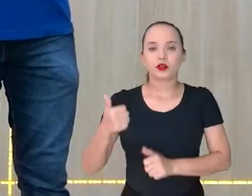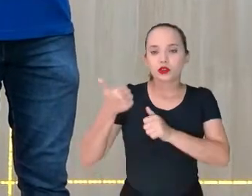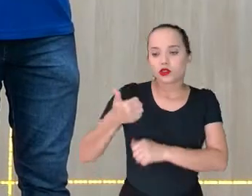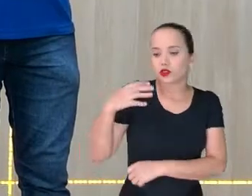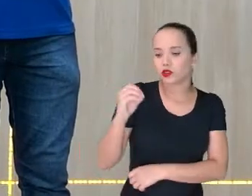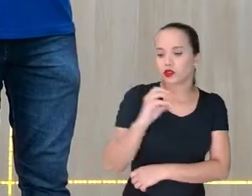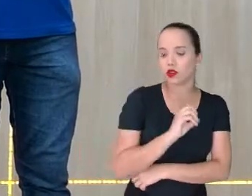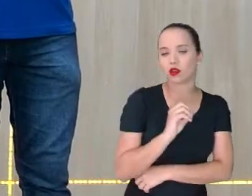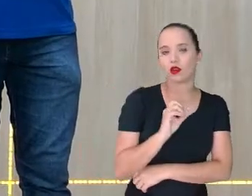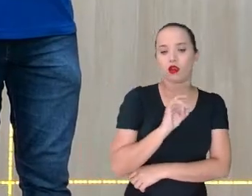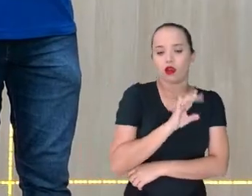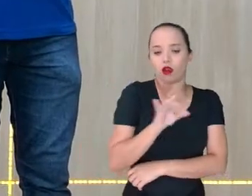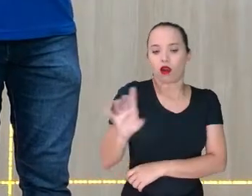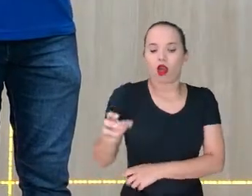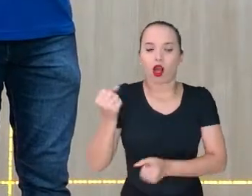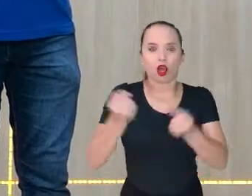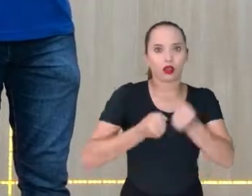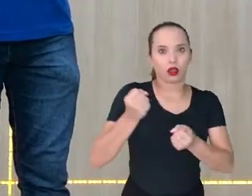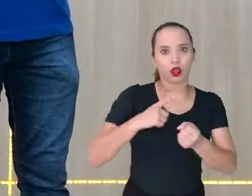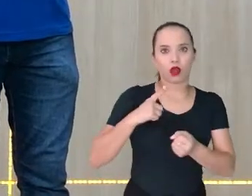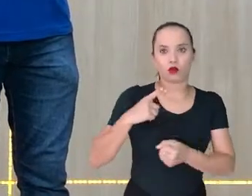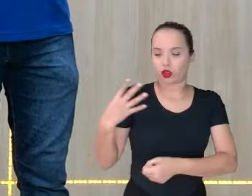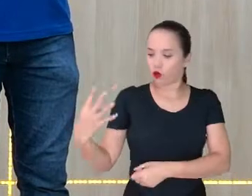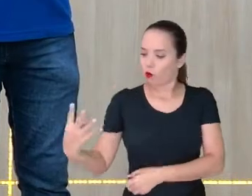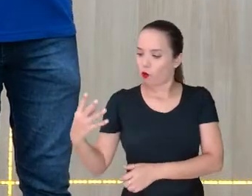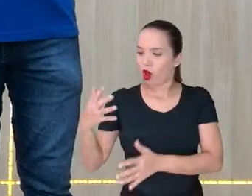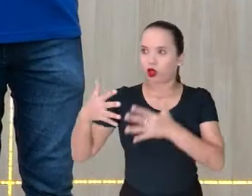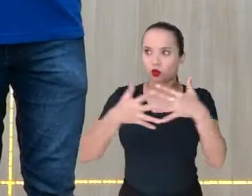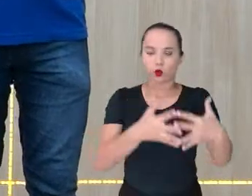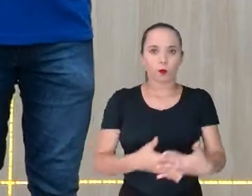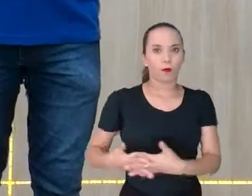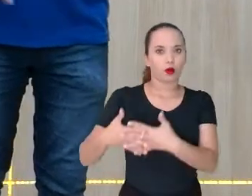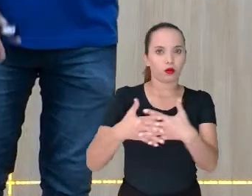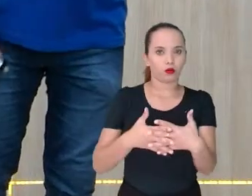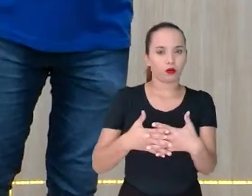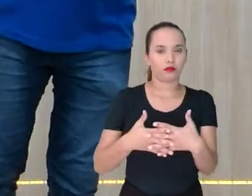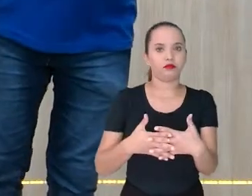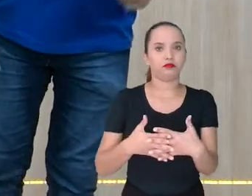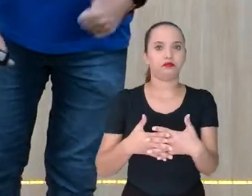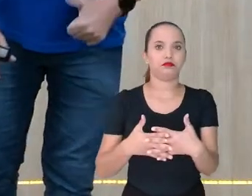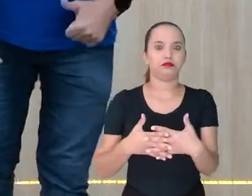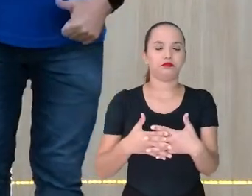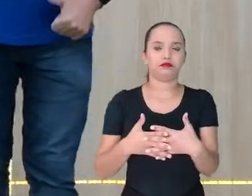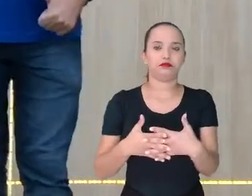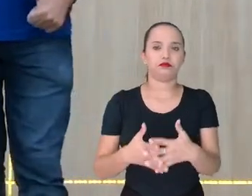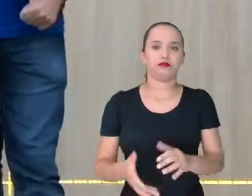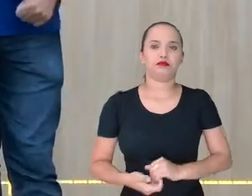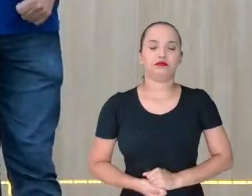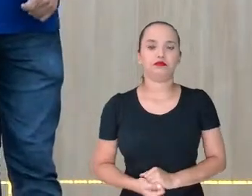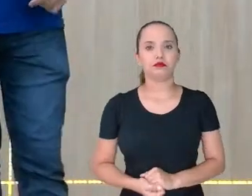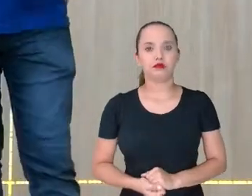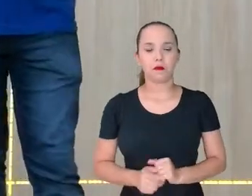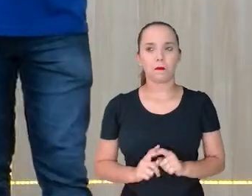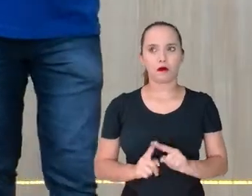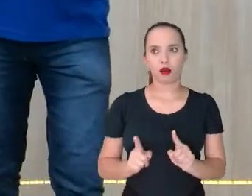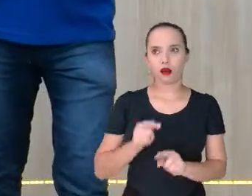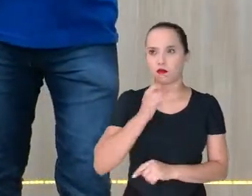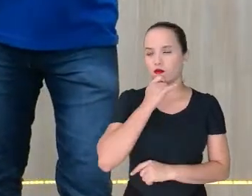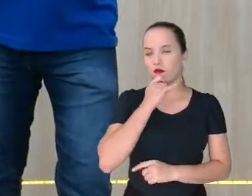carros. Cada carro tinha 4 pneus. Não tinha nem o quinto pneu, né? Mas aí, por